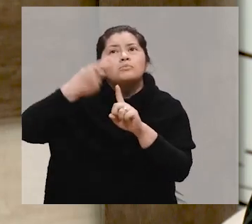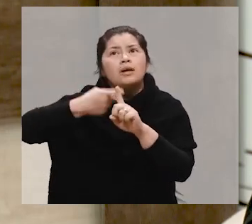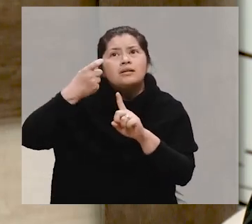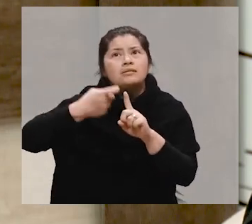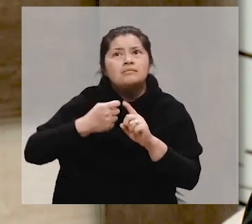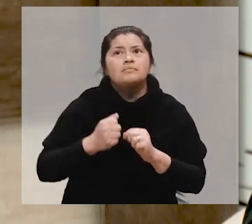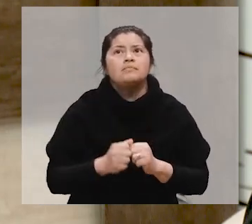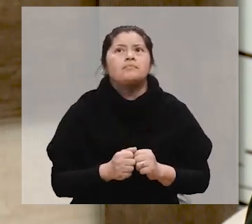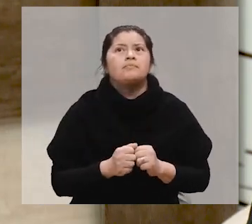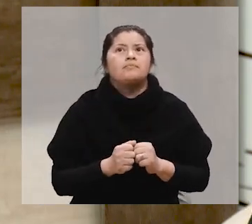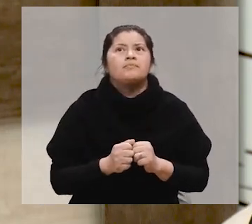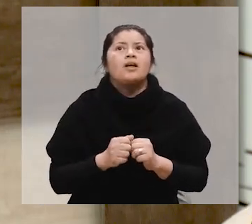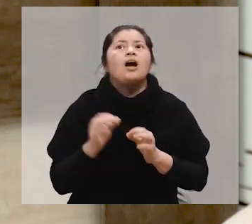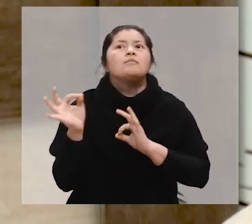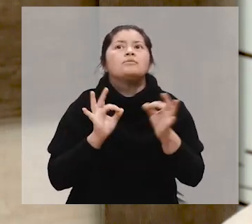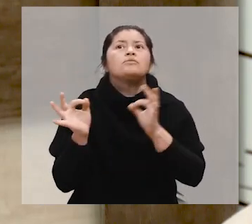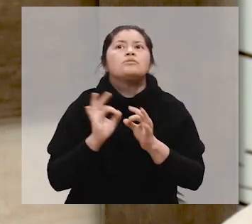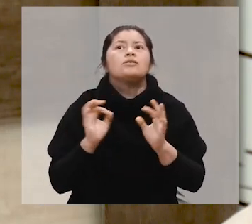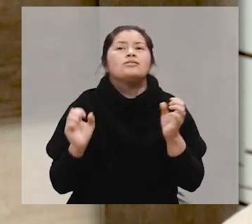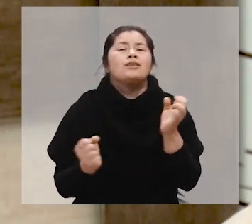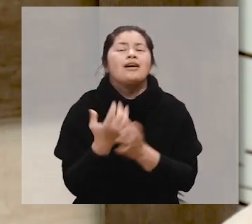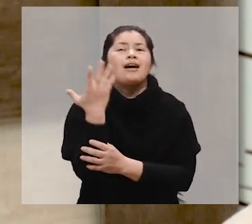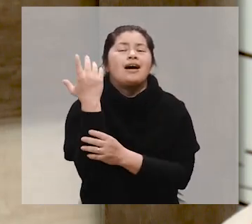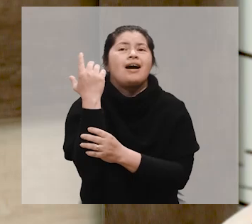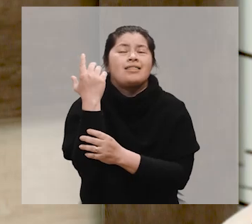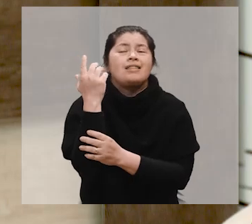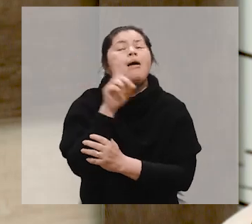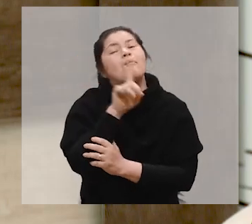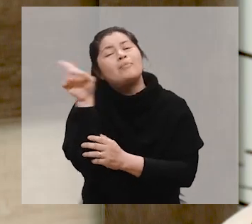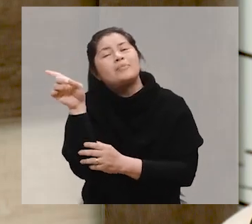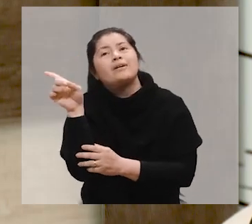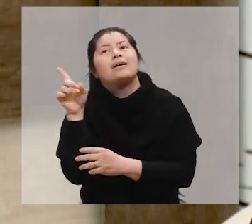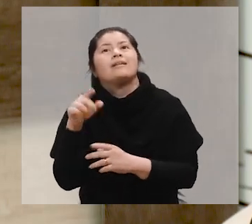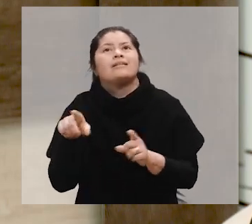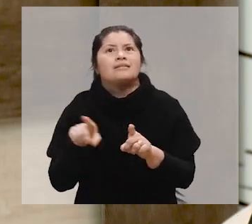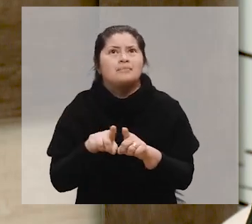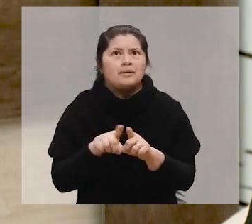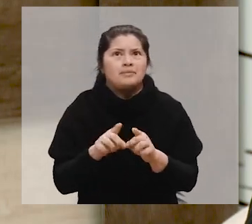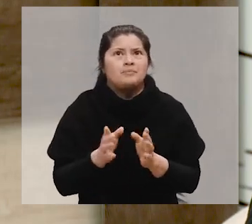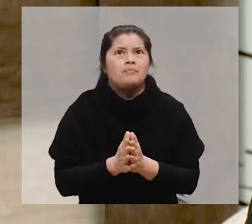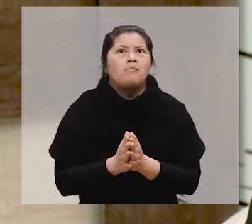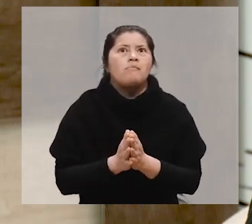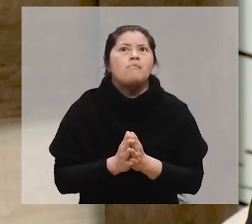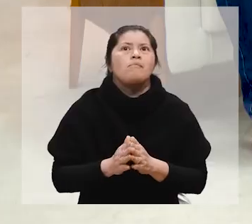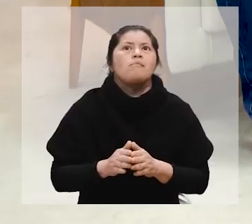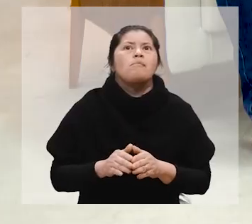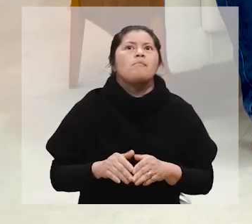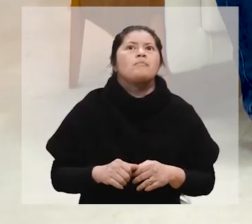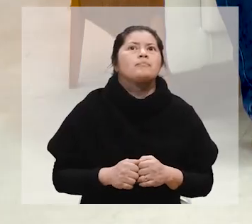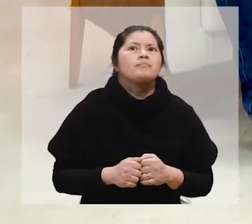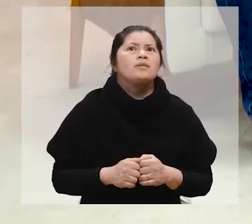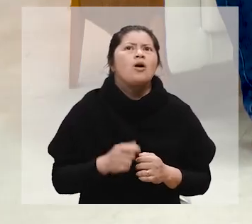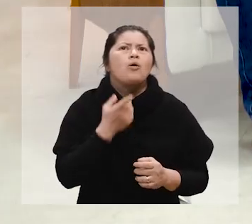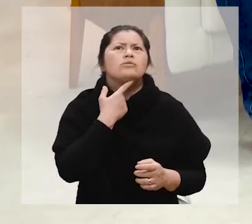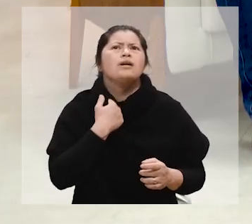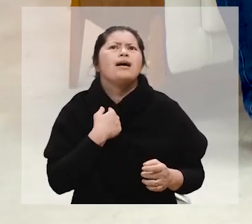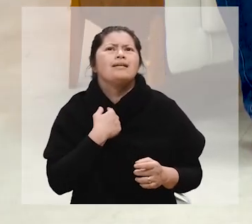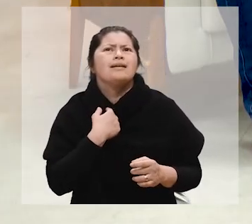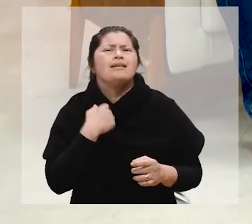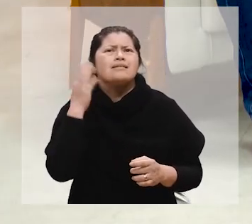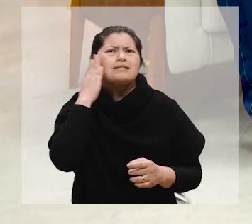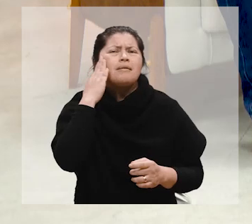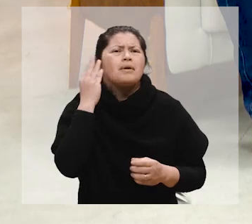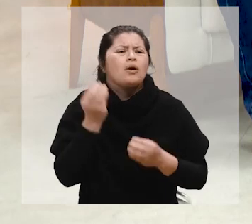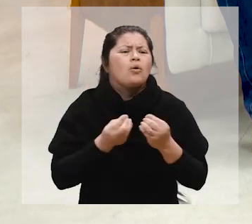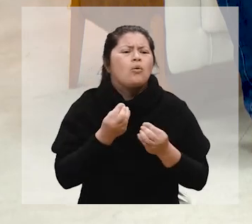nos próximos meses. No programa passado, tratamos de uma obra editada por ele. Olha que legal. Um livro ilustrado por ele. E